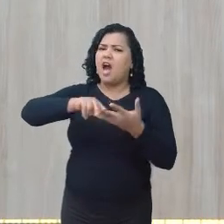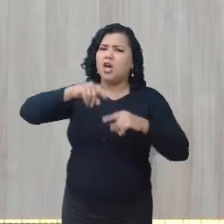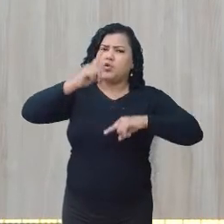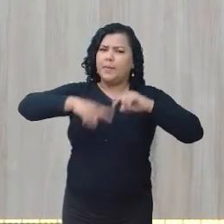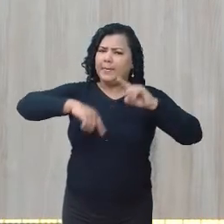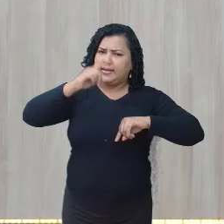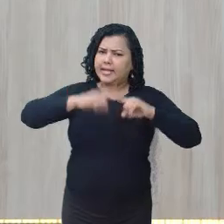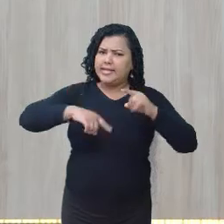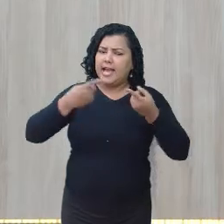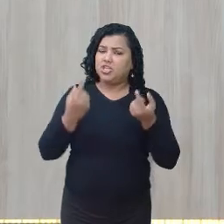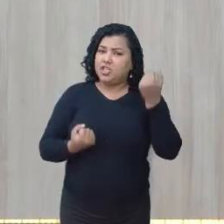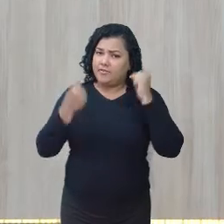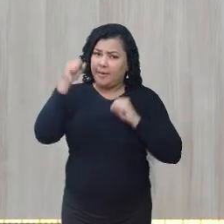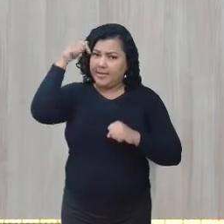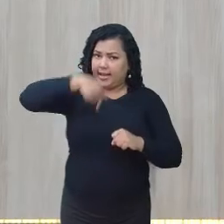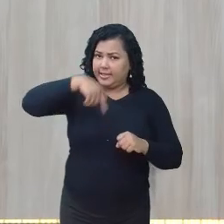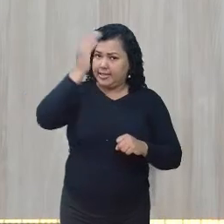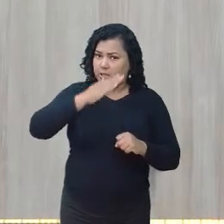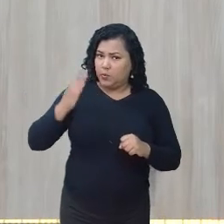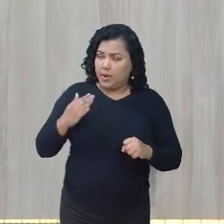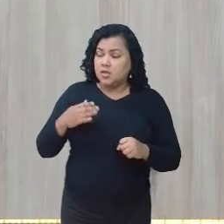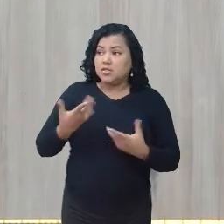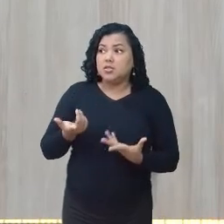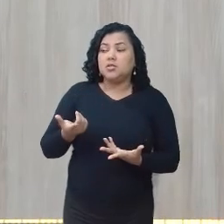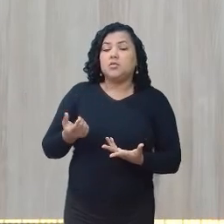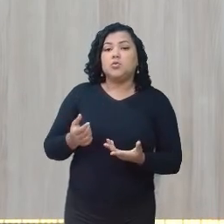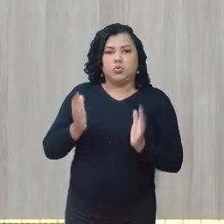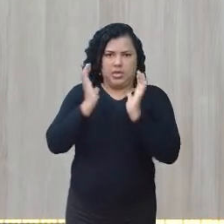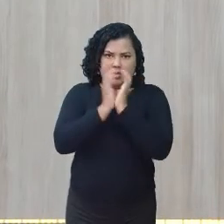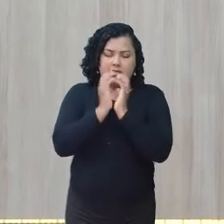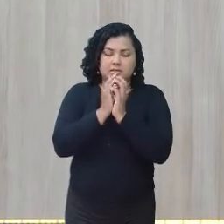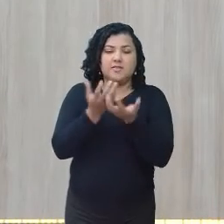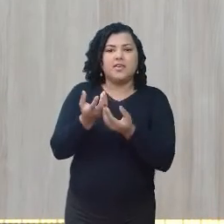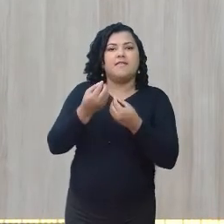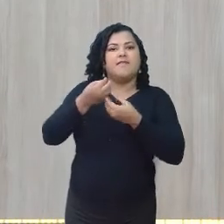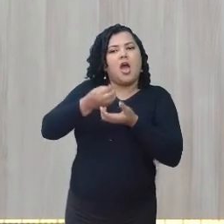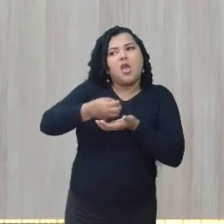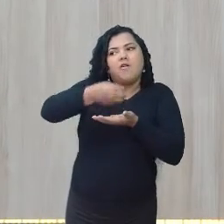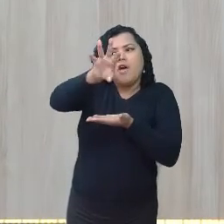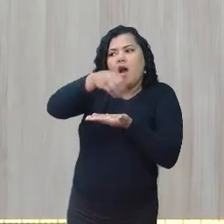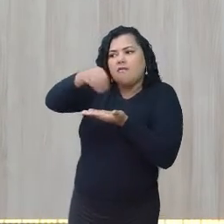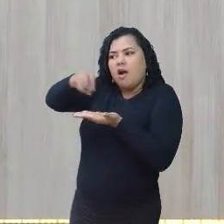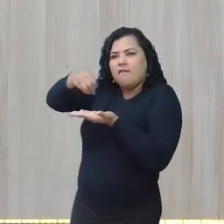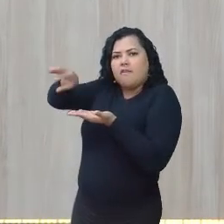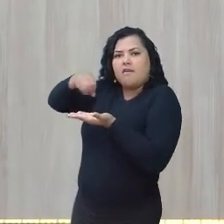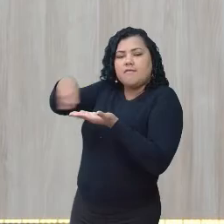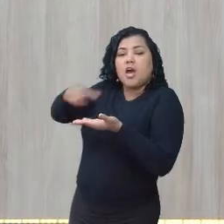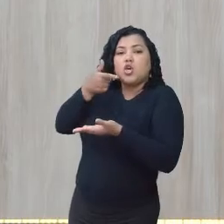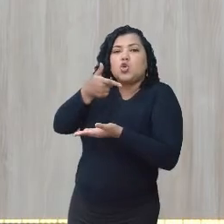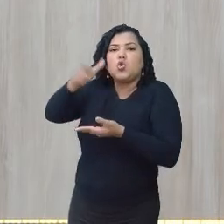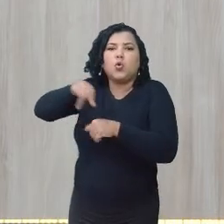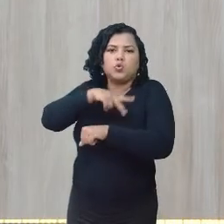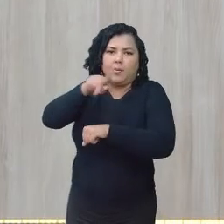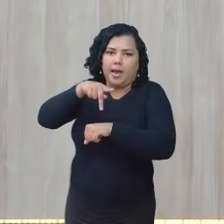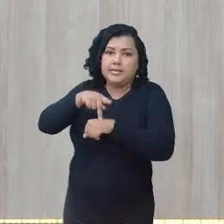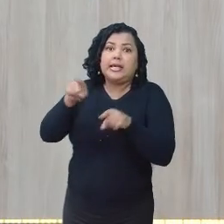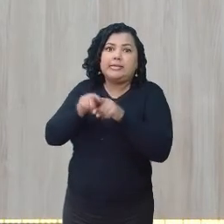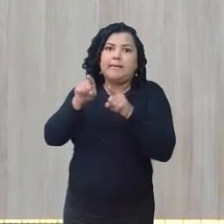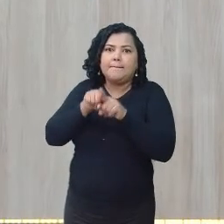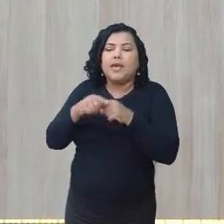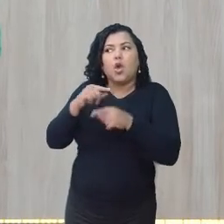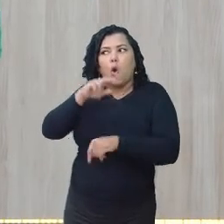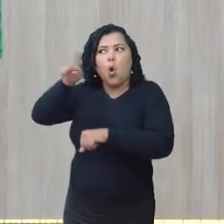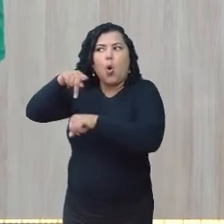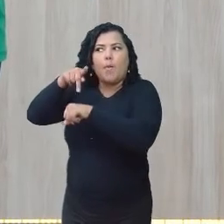com o estrangeiro. E chegam também produtos, né, do estrangeiro que serão comercializados aqui no nosso território.